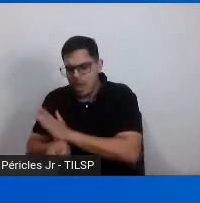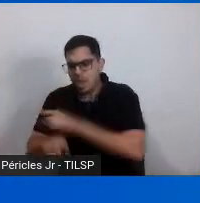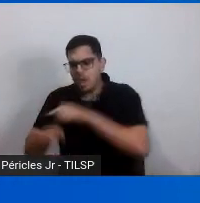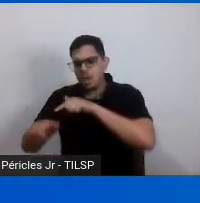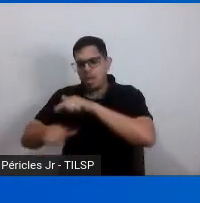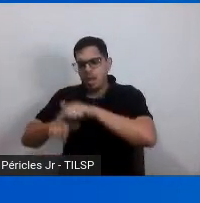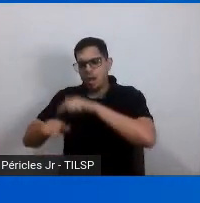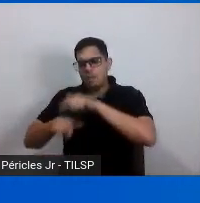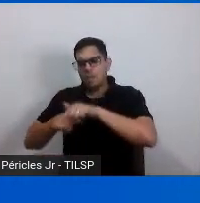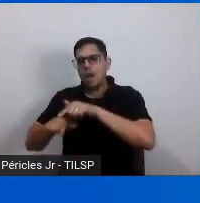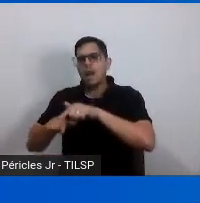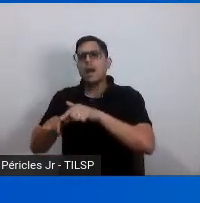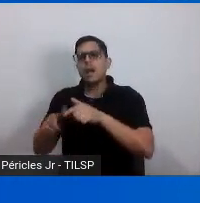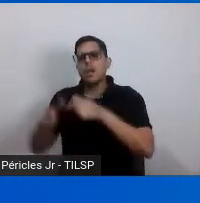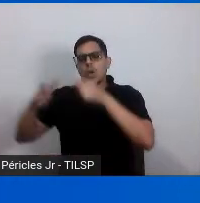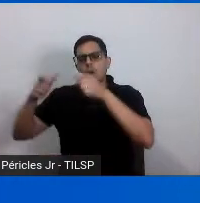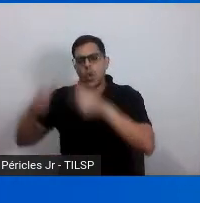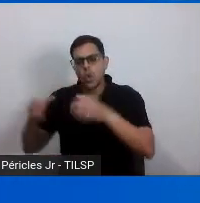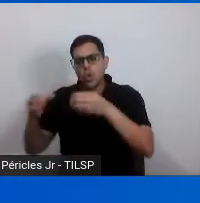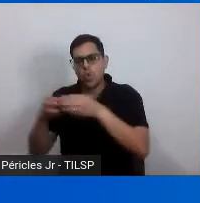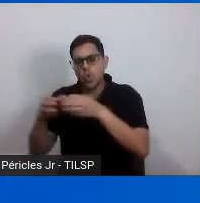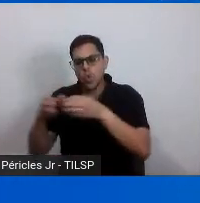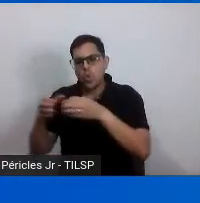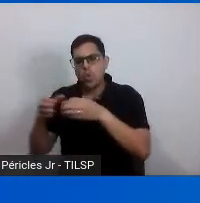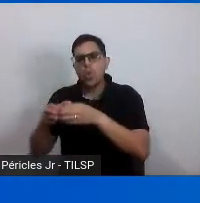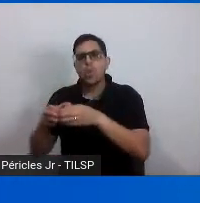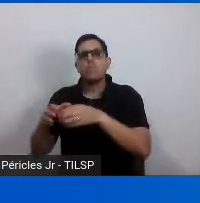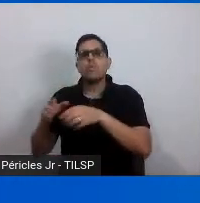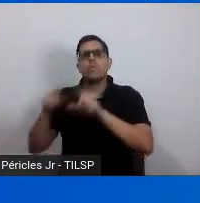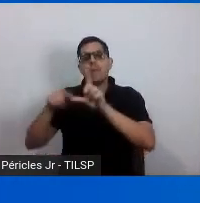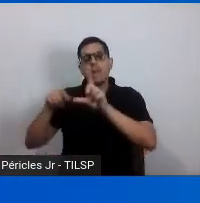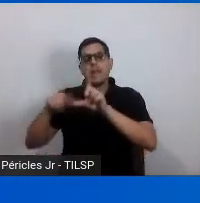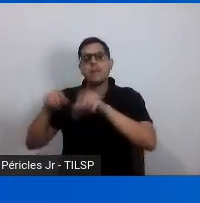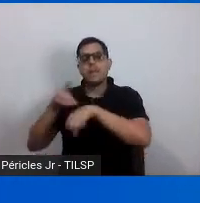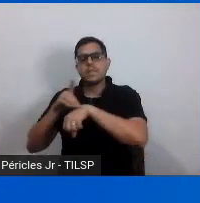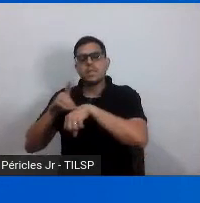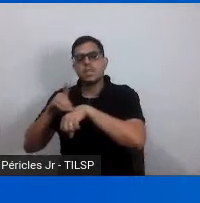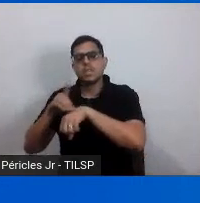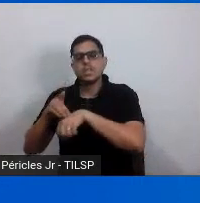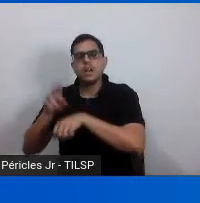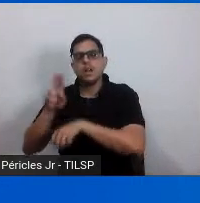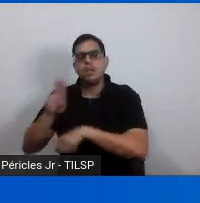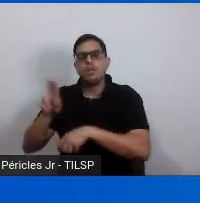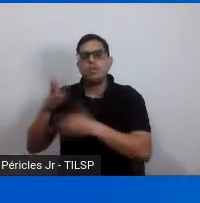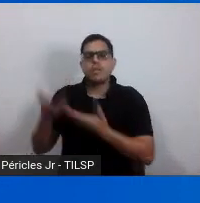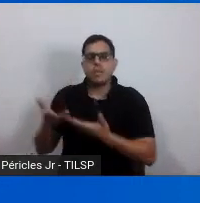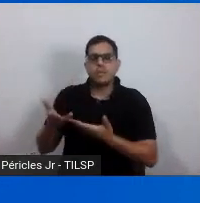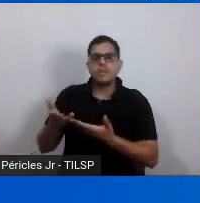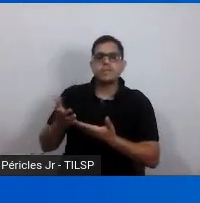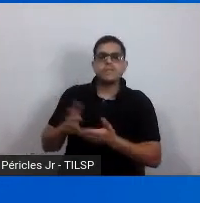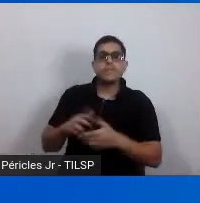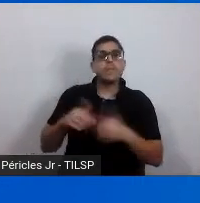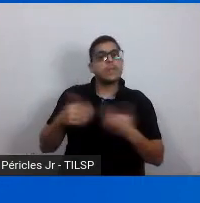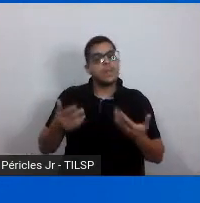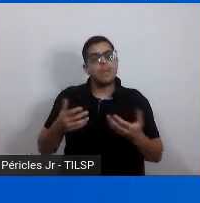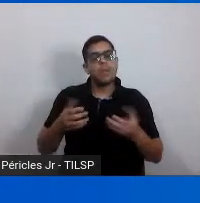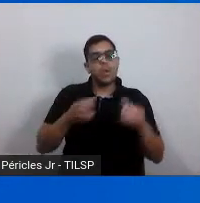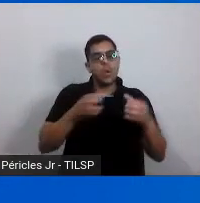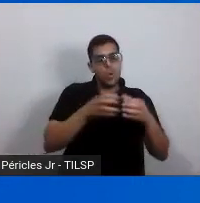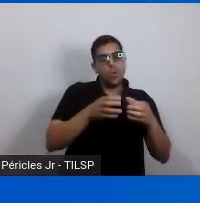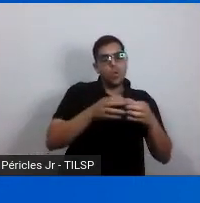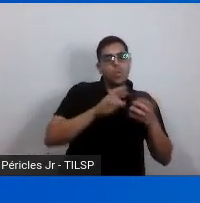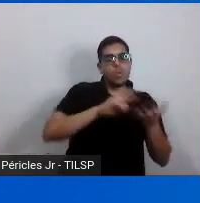com letramento digital a gente tem sempre uma equipe multidisciplinar que busca trazer conhecimentos para essa finalidade